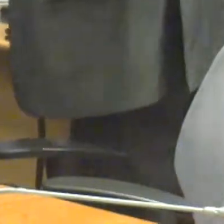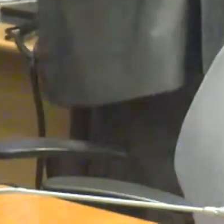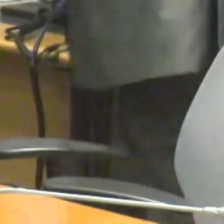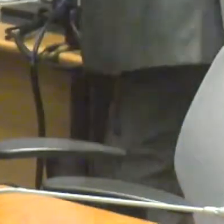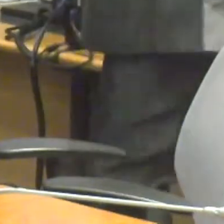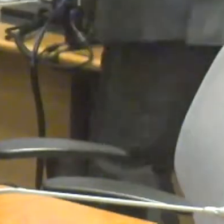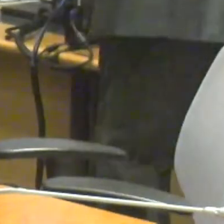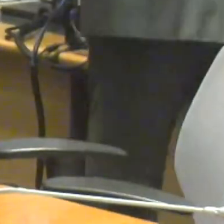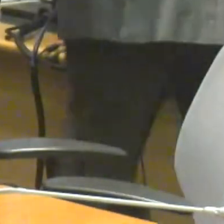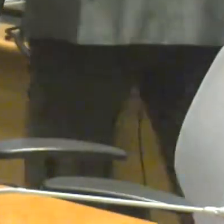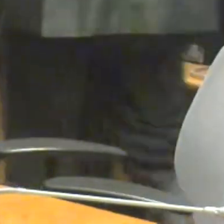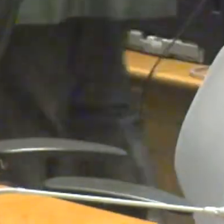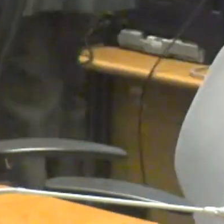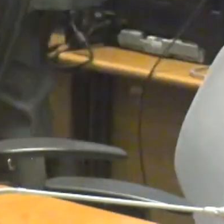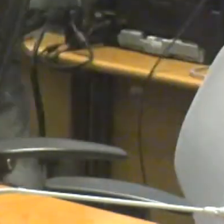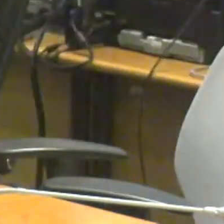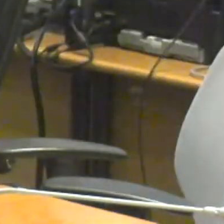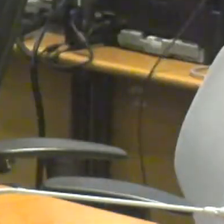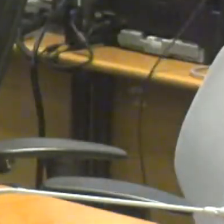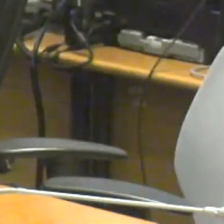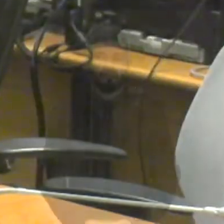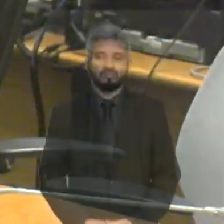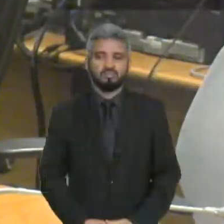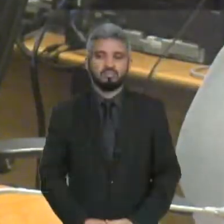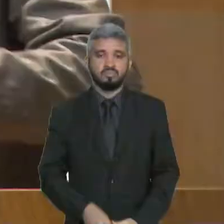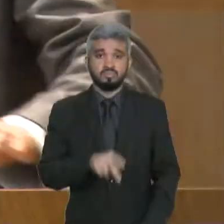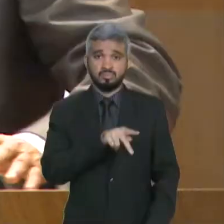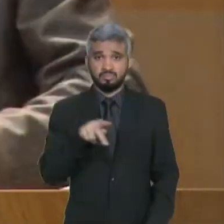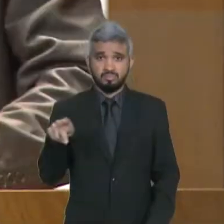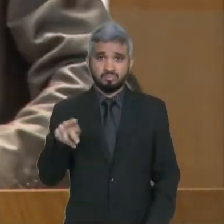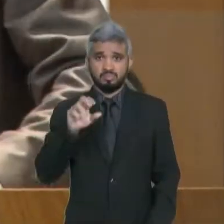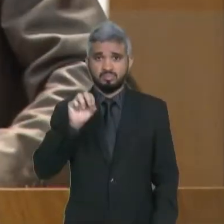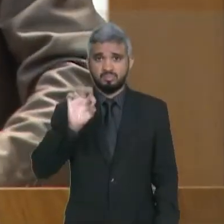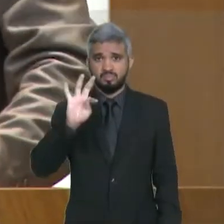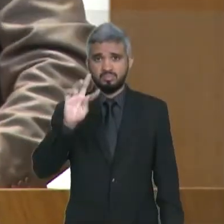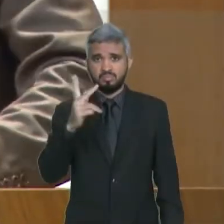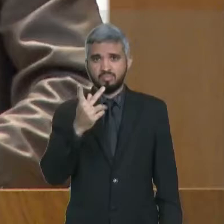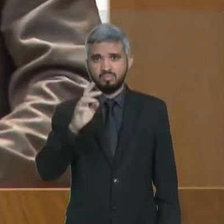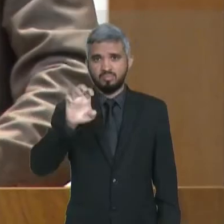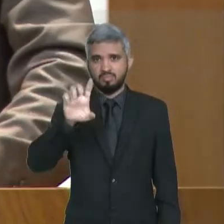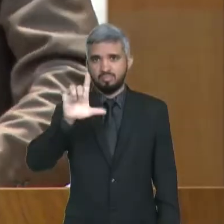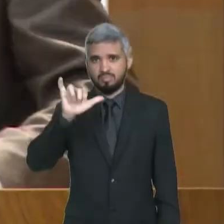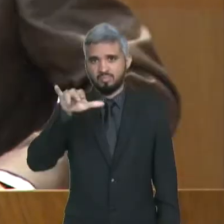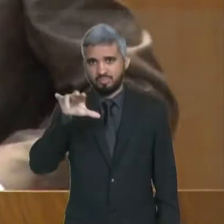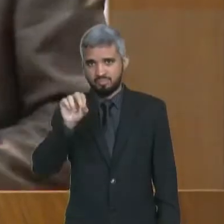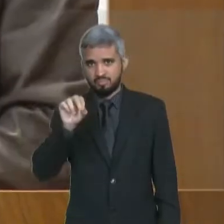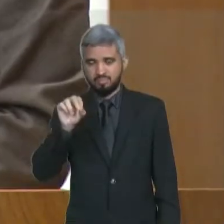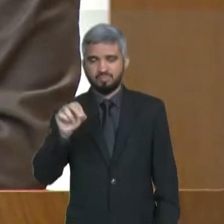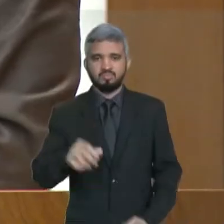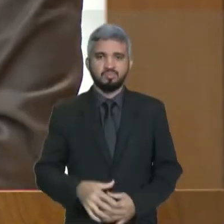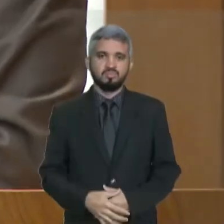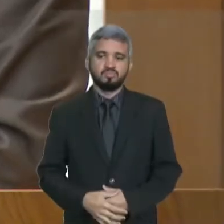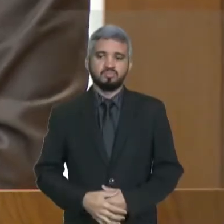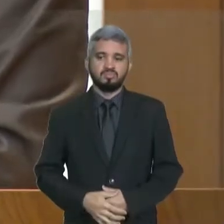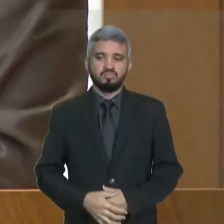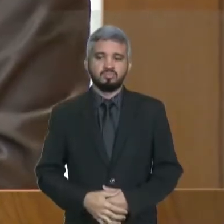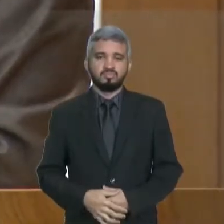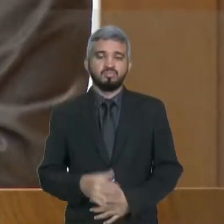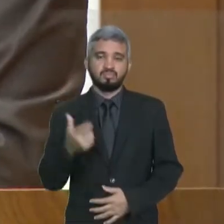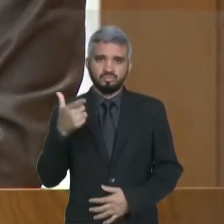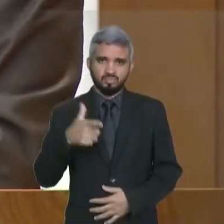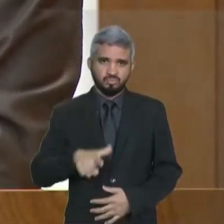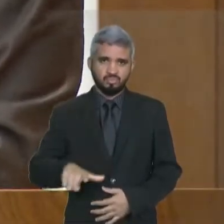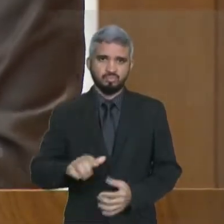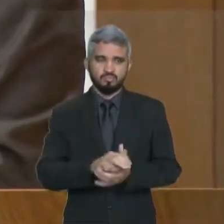o desejo tá Lino mais uma vez Olá saudações e a